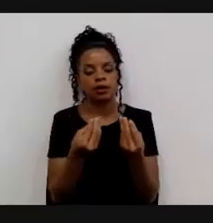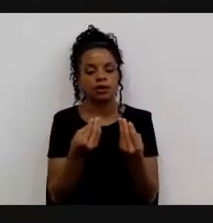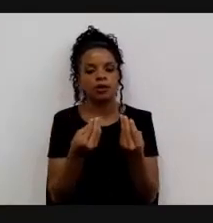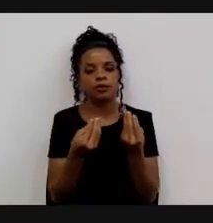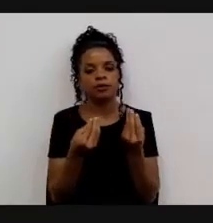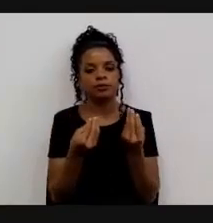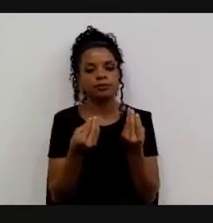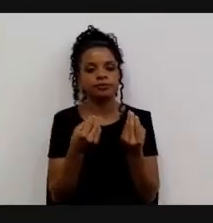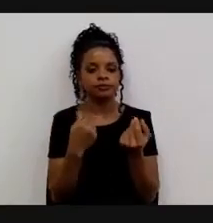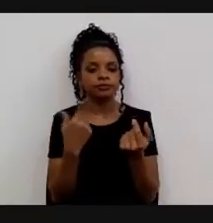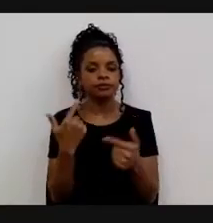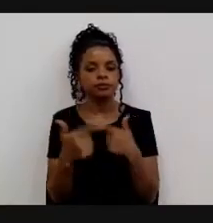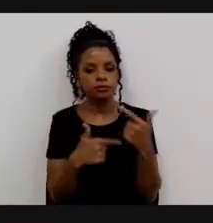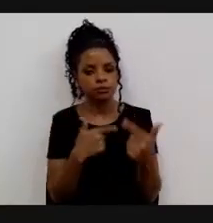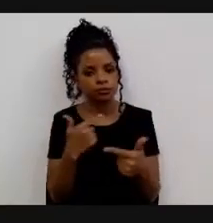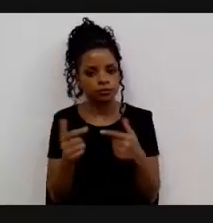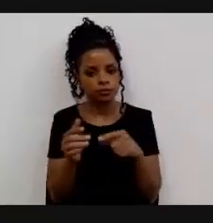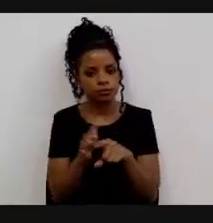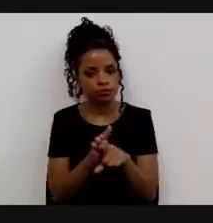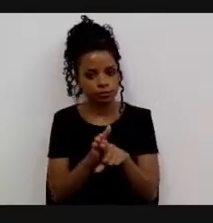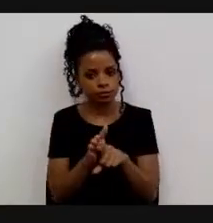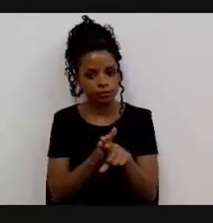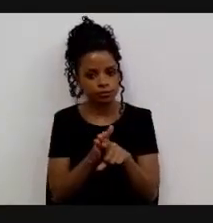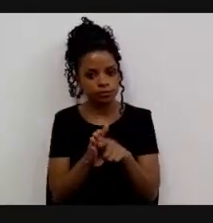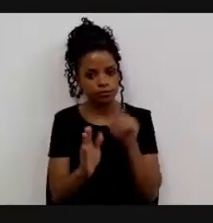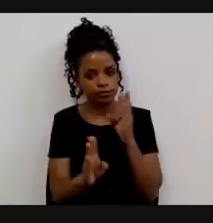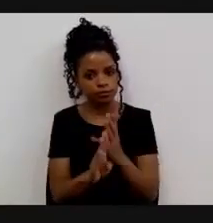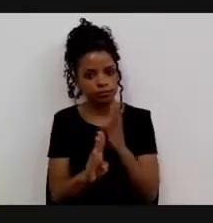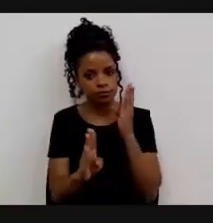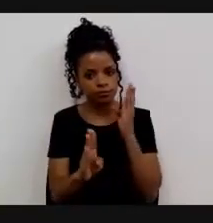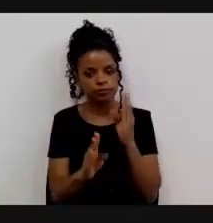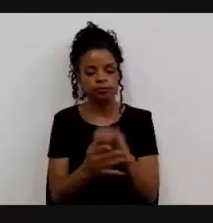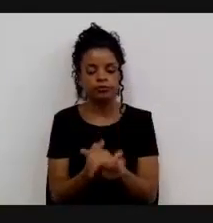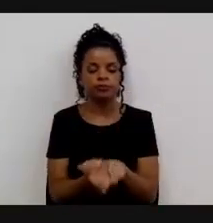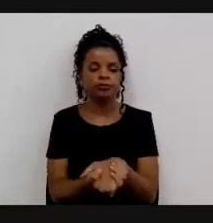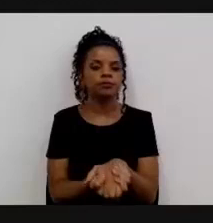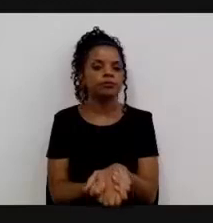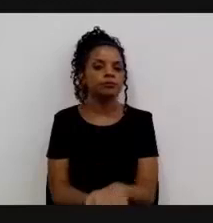a equipe quis trabalhar e que isso é um problema real.